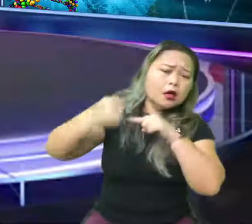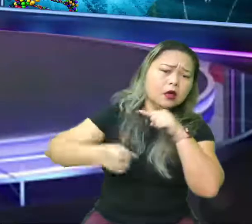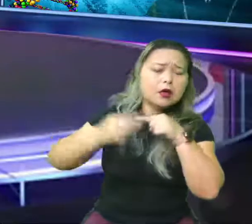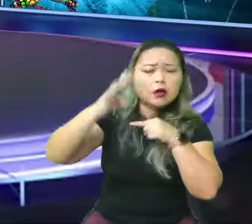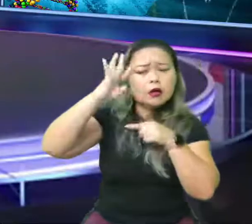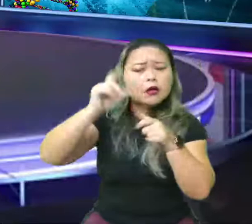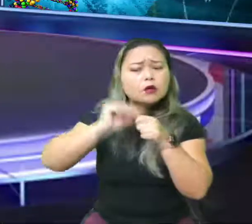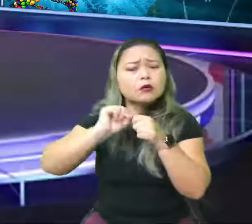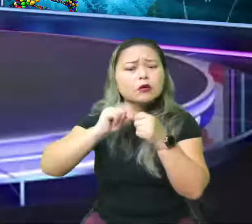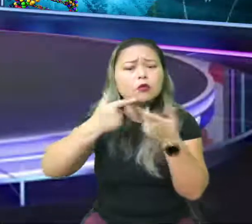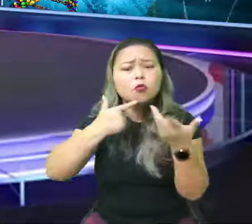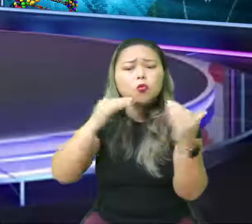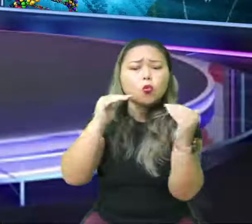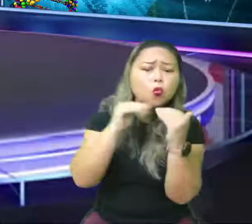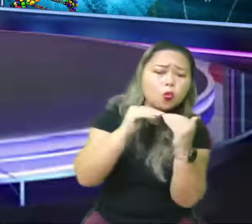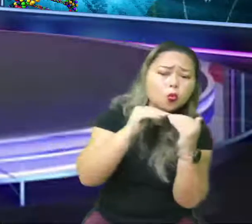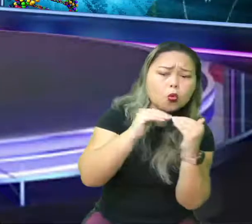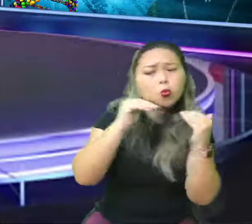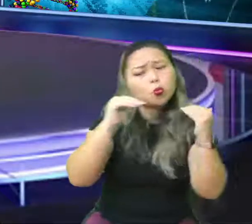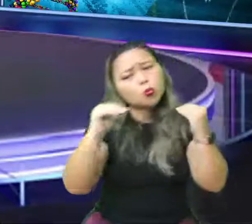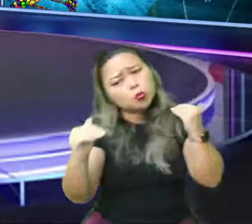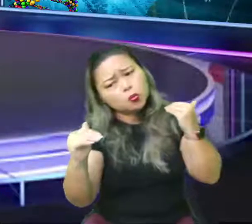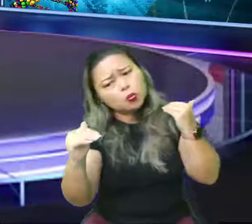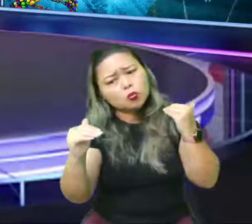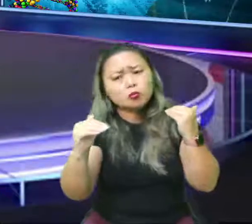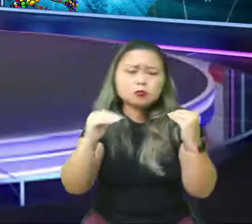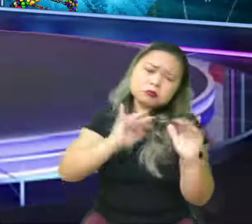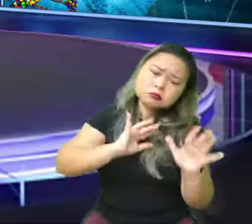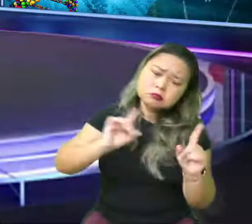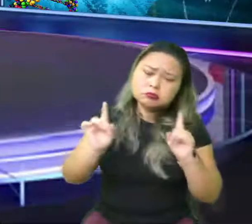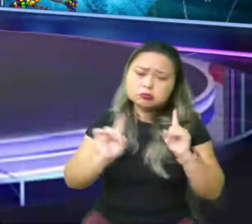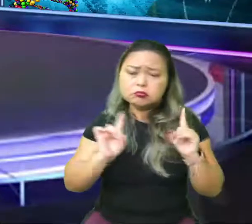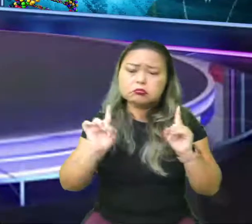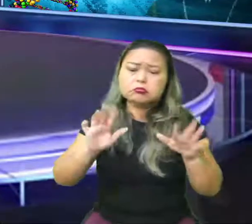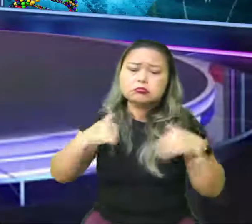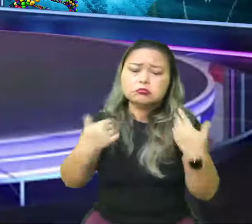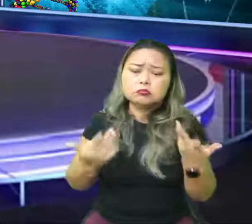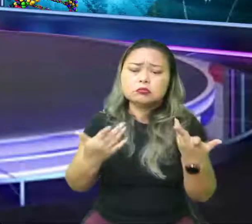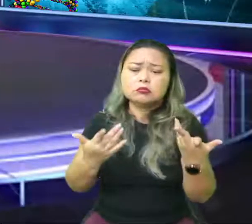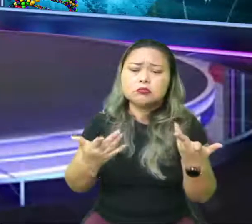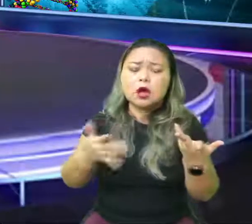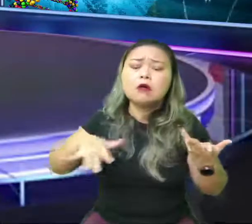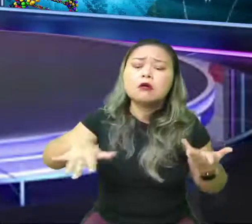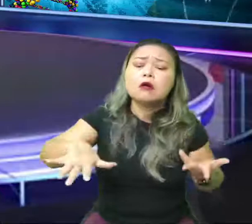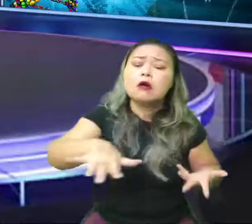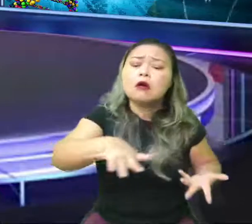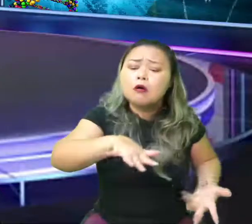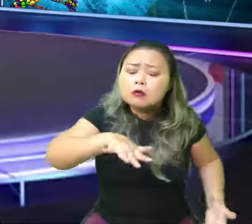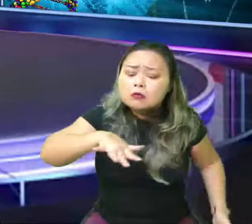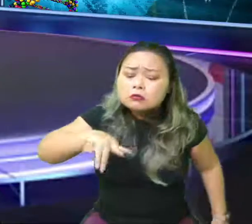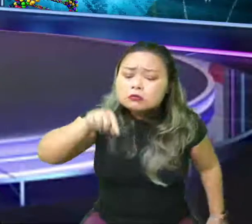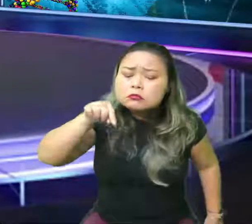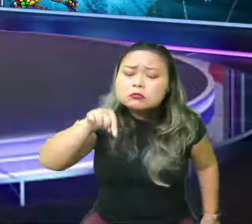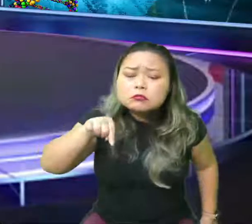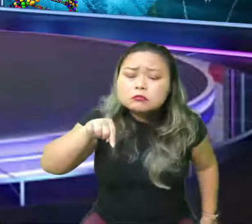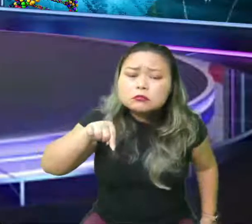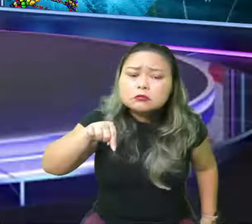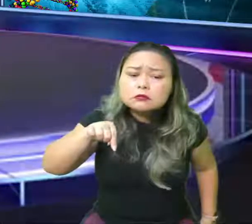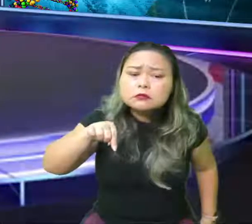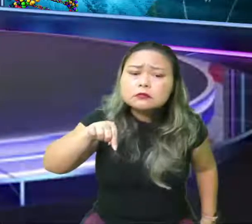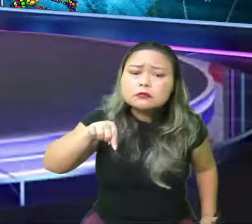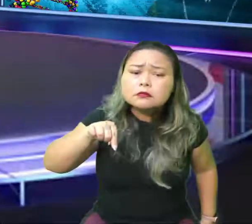algumas teorias que concordam, outras que discordam, devido a esse ambiente tão